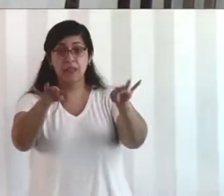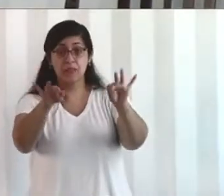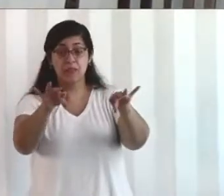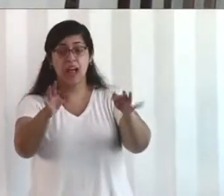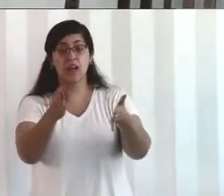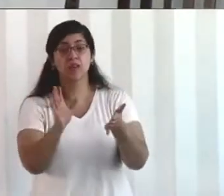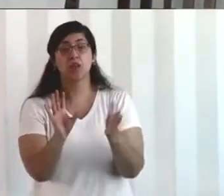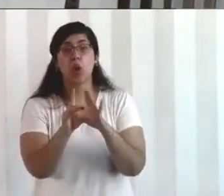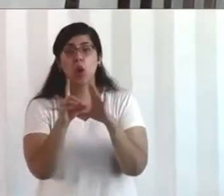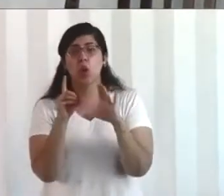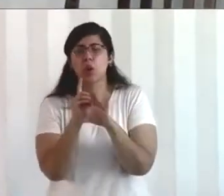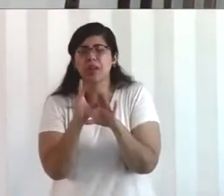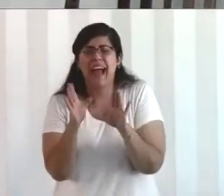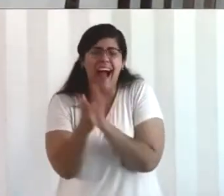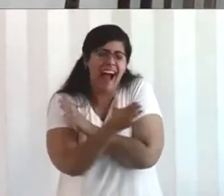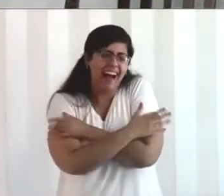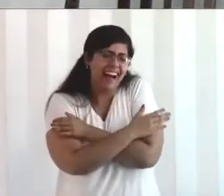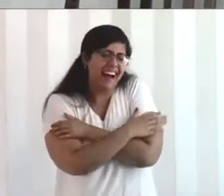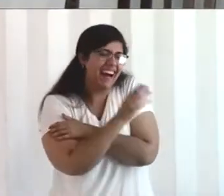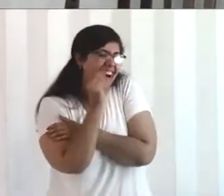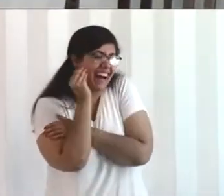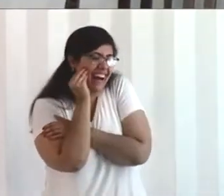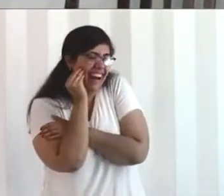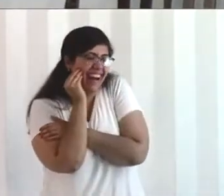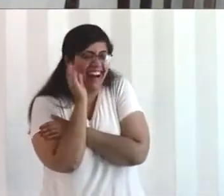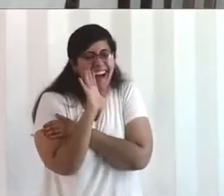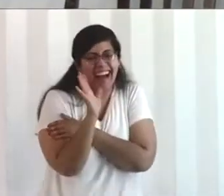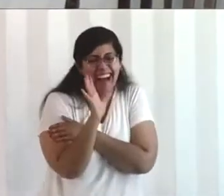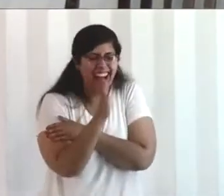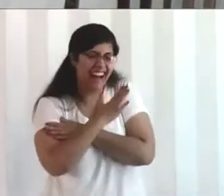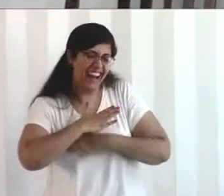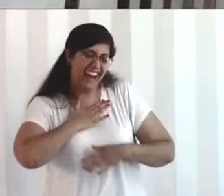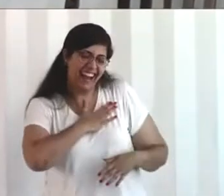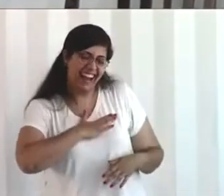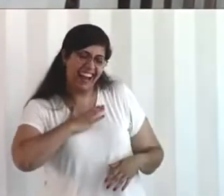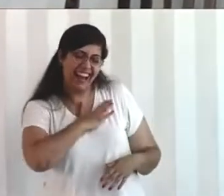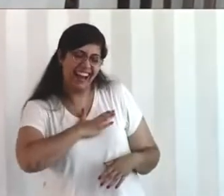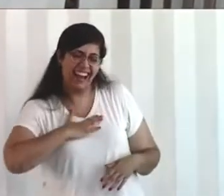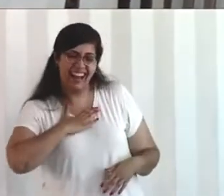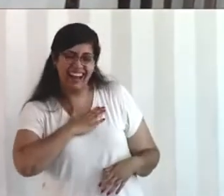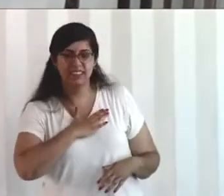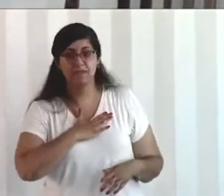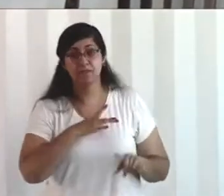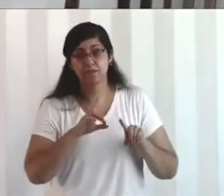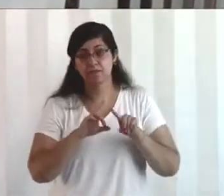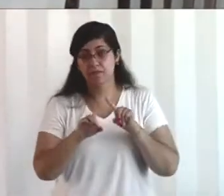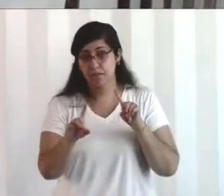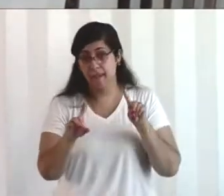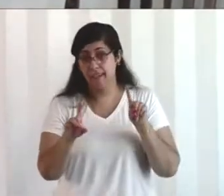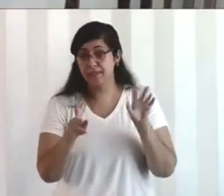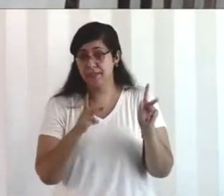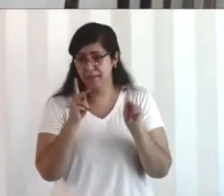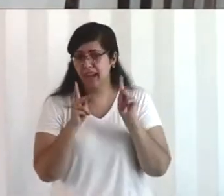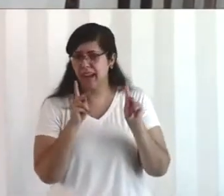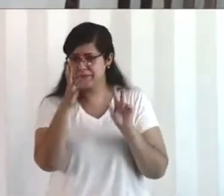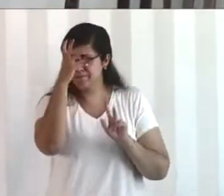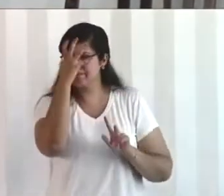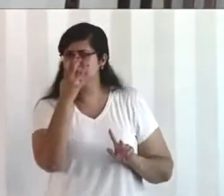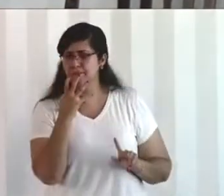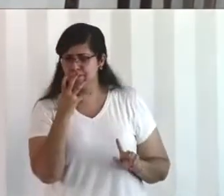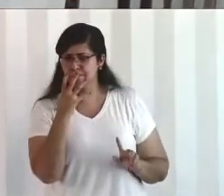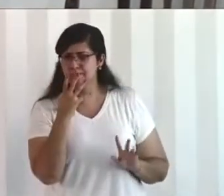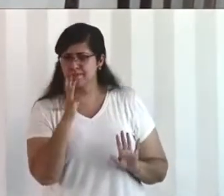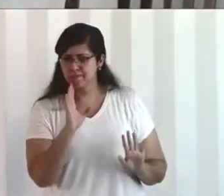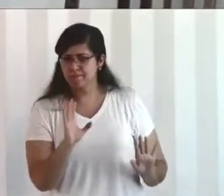pessoas, algumas pessoas que a gente não vê há bastante tempo, mas deixa eu lhe falar de uma maneira muito gentil, talvez isso ainda não